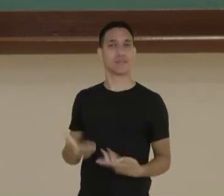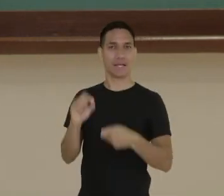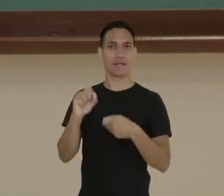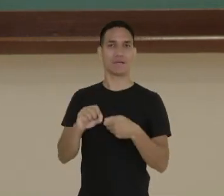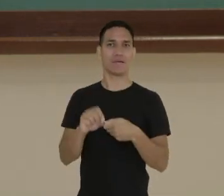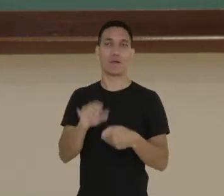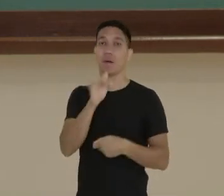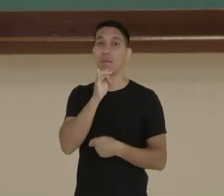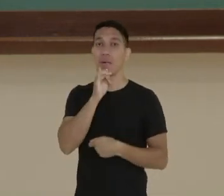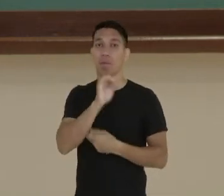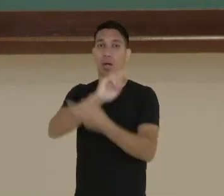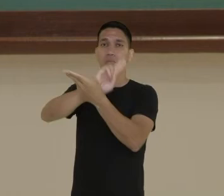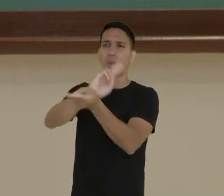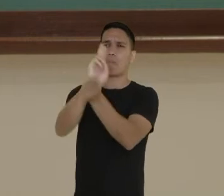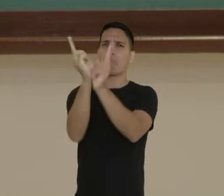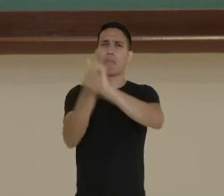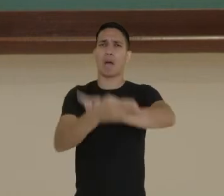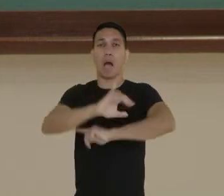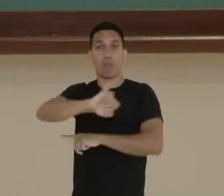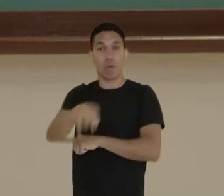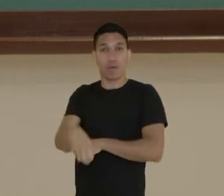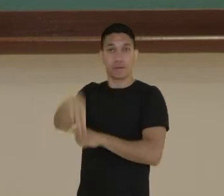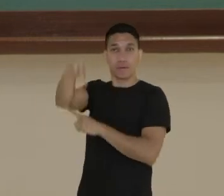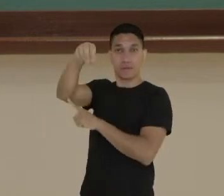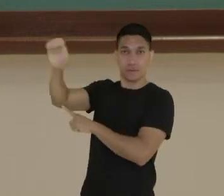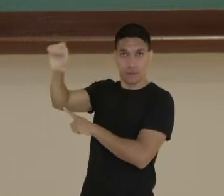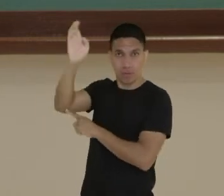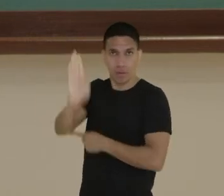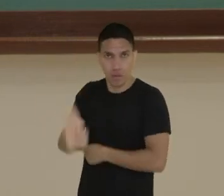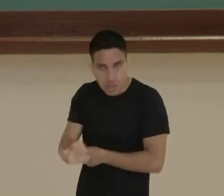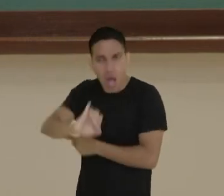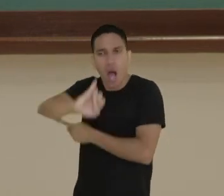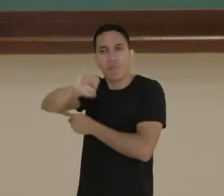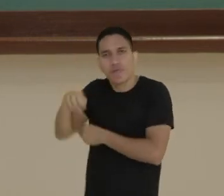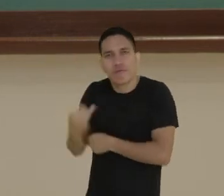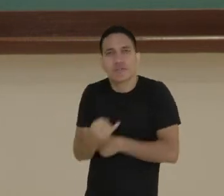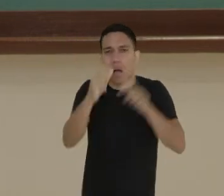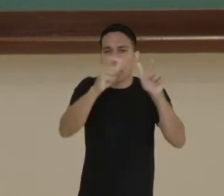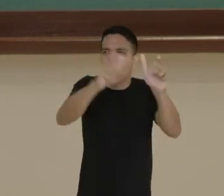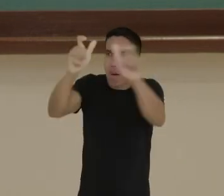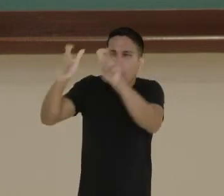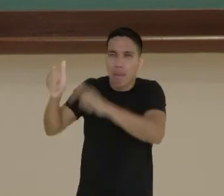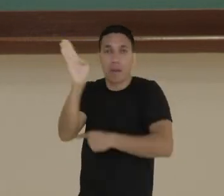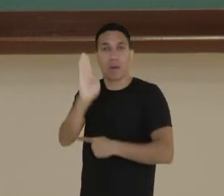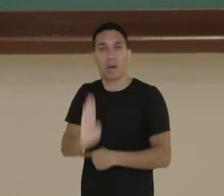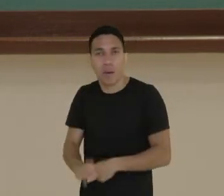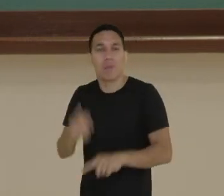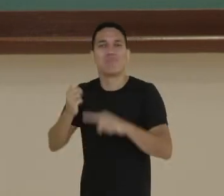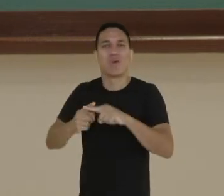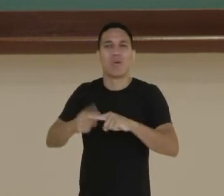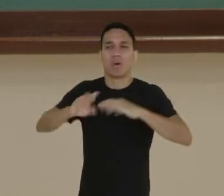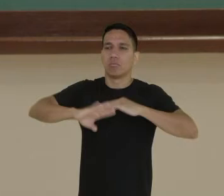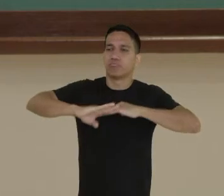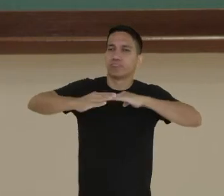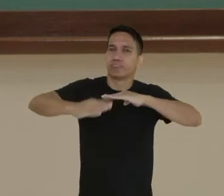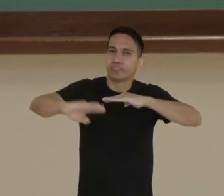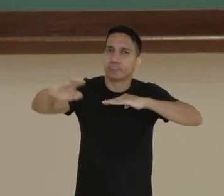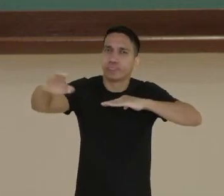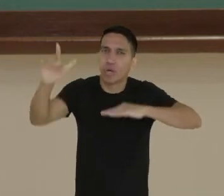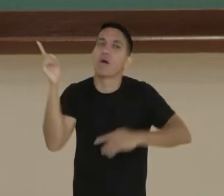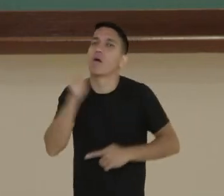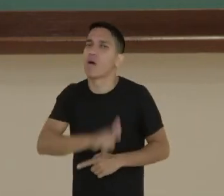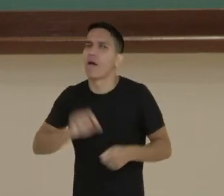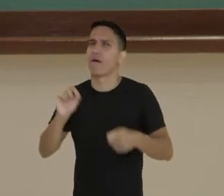a eólica, aproveitar bastante o Nordeste, certo? Ou seja, aproveitar as regiões ali, o fato daquele relevo, possibilitar esse ter